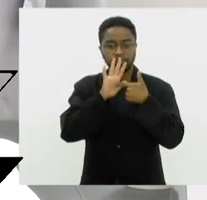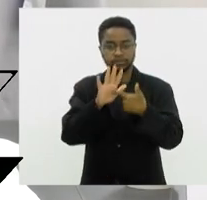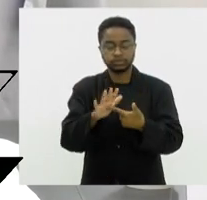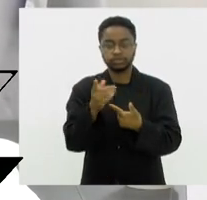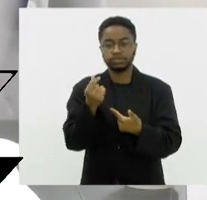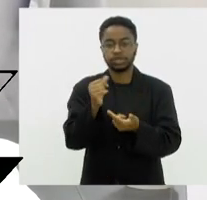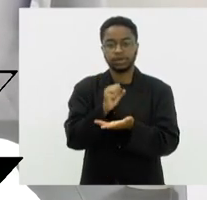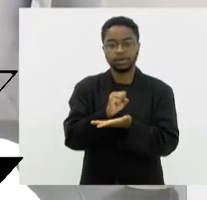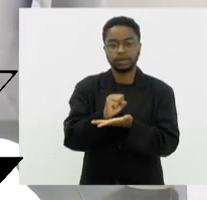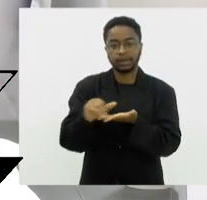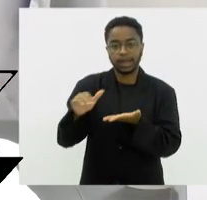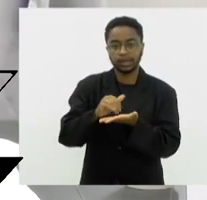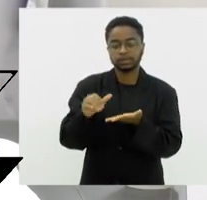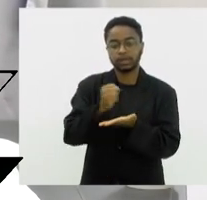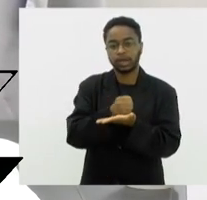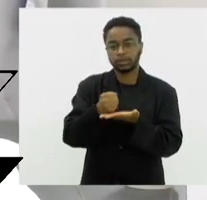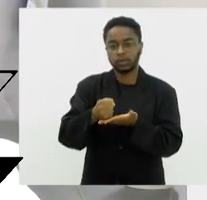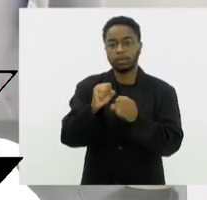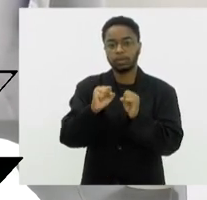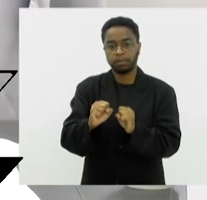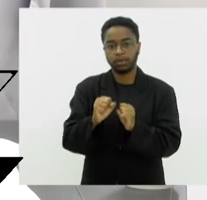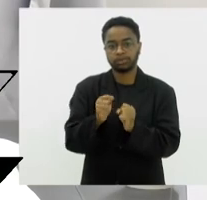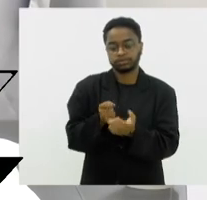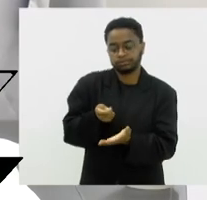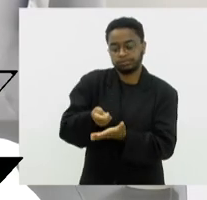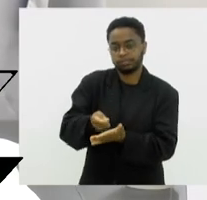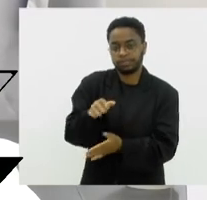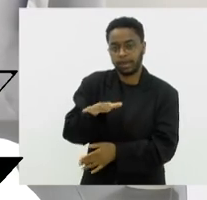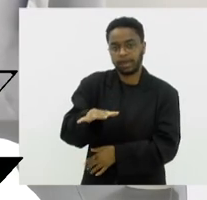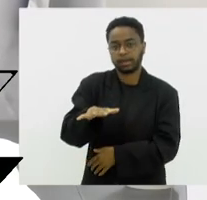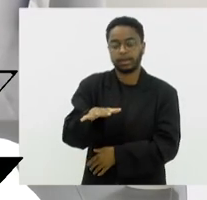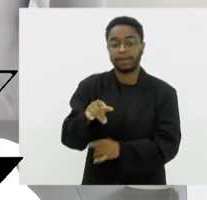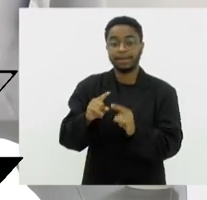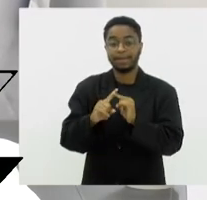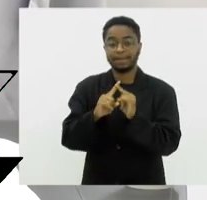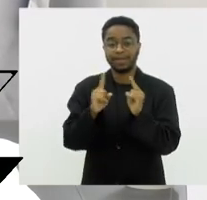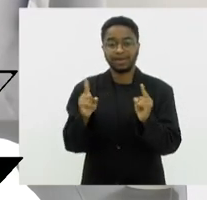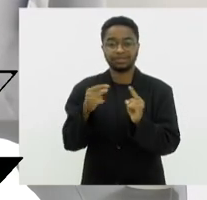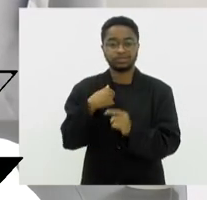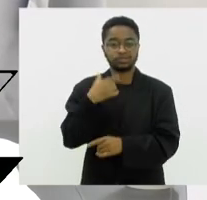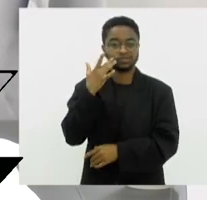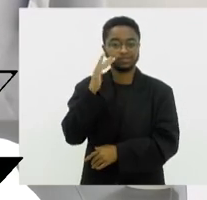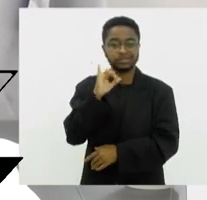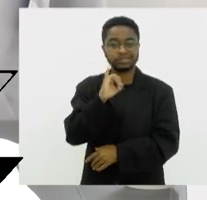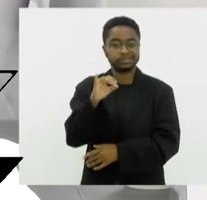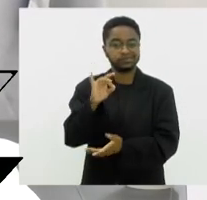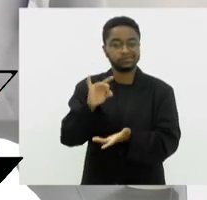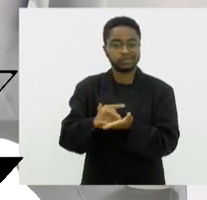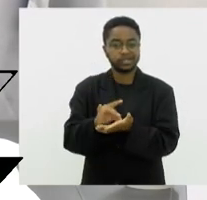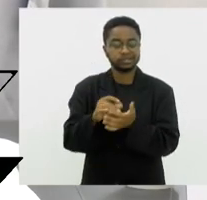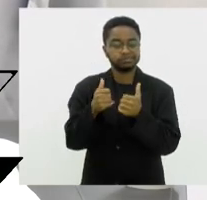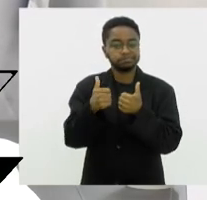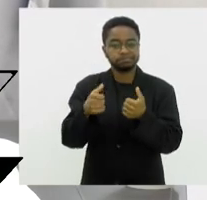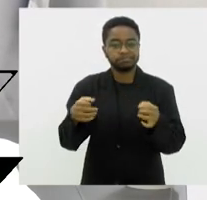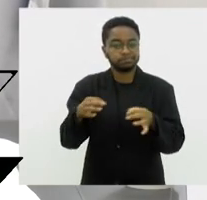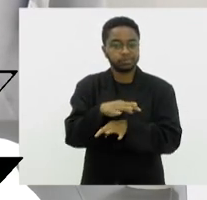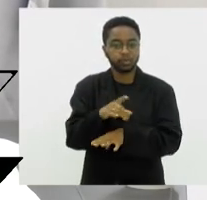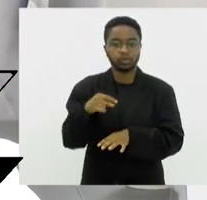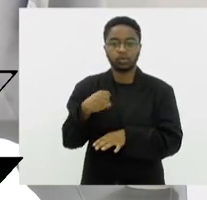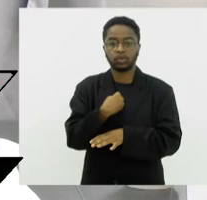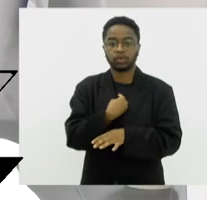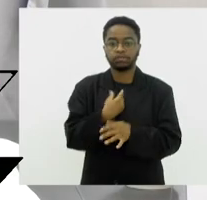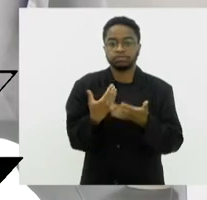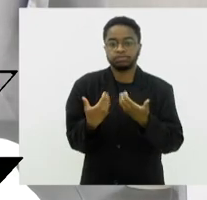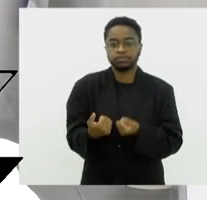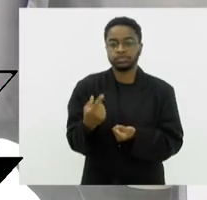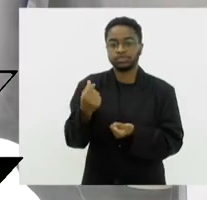custos cartorários podem ser custeados ali, repasses dali. Porém, eu não sei se é o suficiente para nos tornar aptos a receber